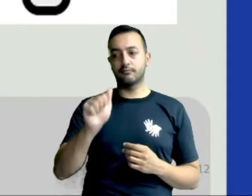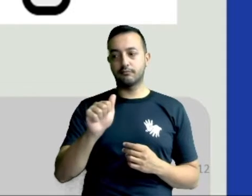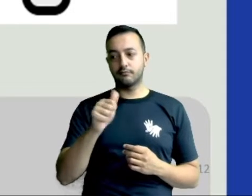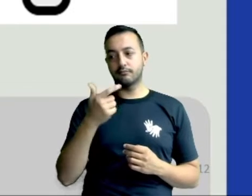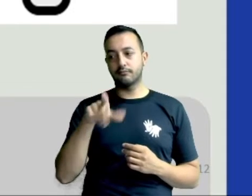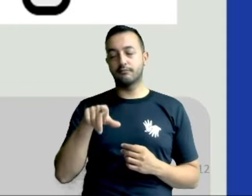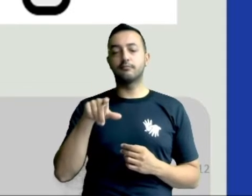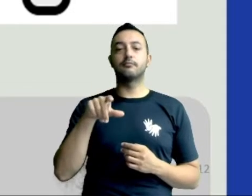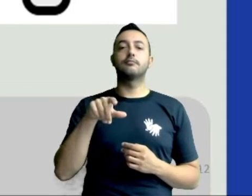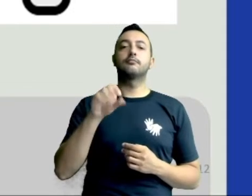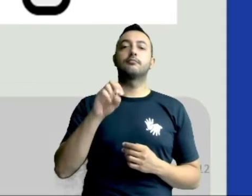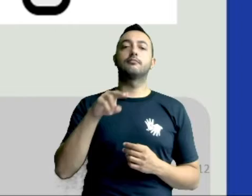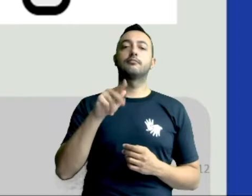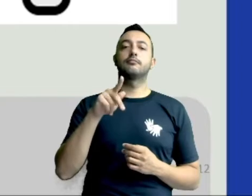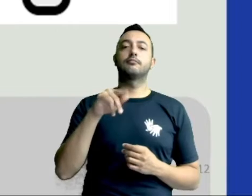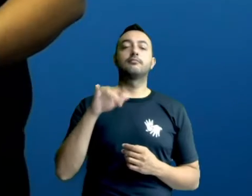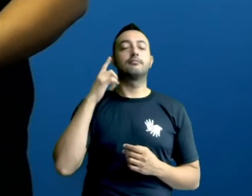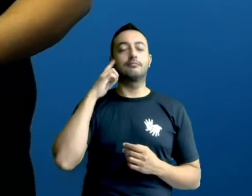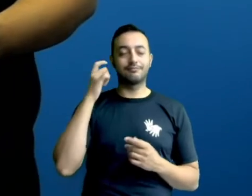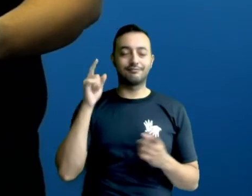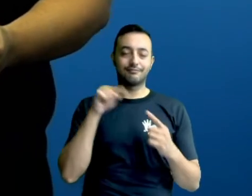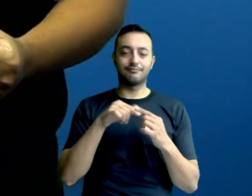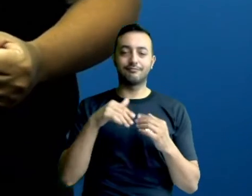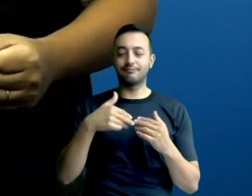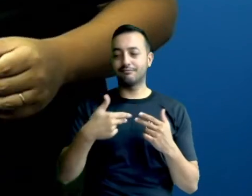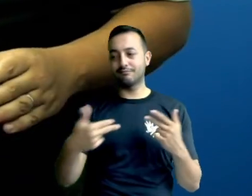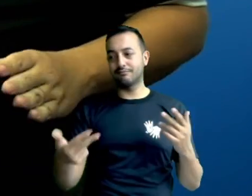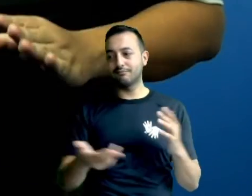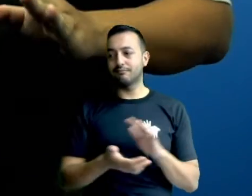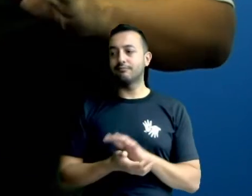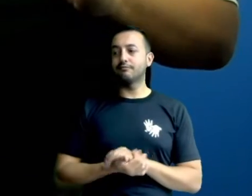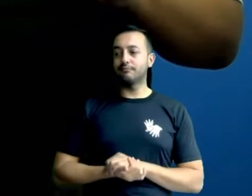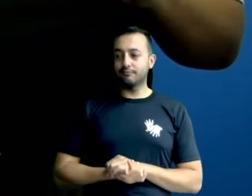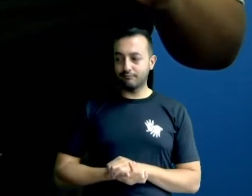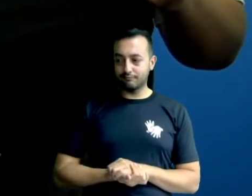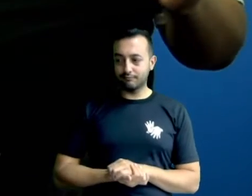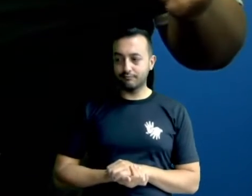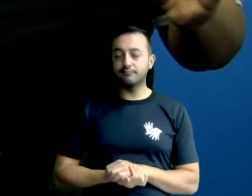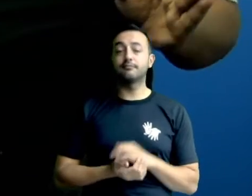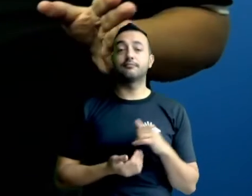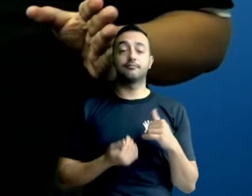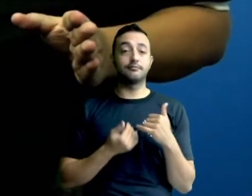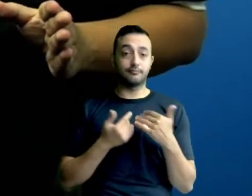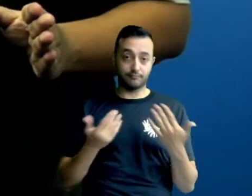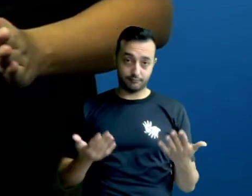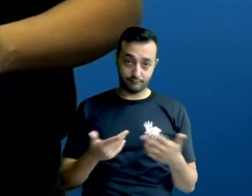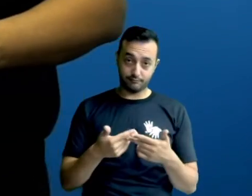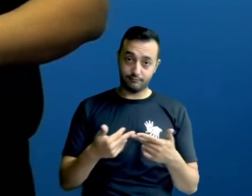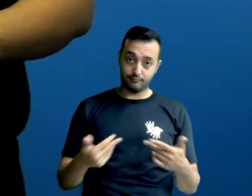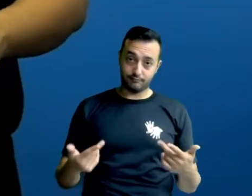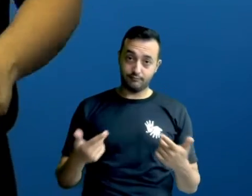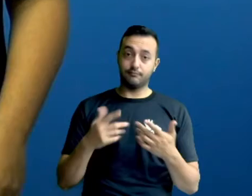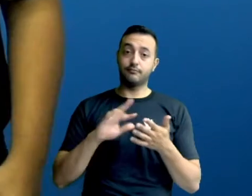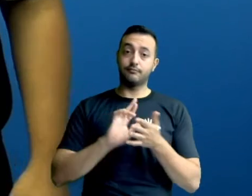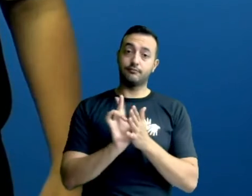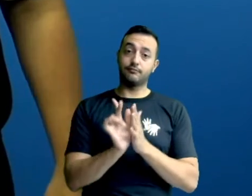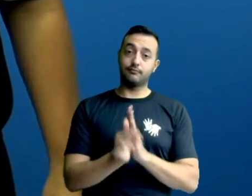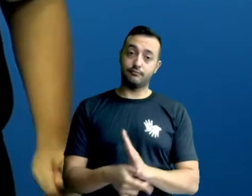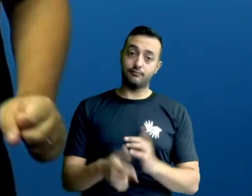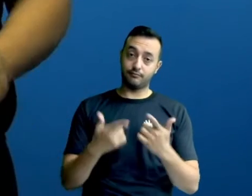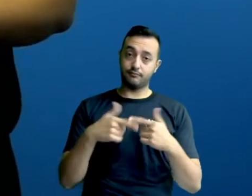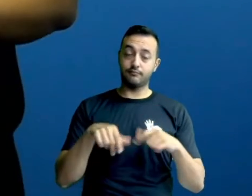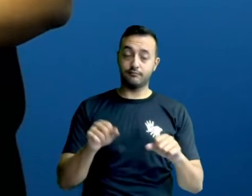e onomatopeia e etc. Volta para mim. De todos esses recursos de figura de linguagens,